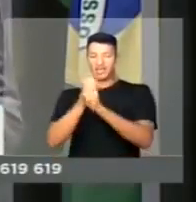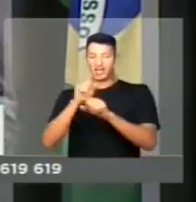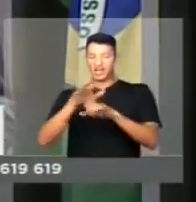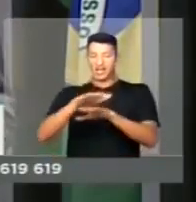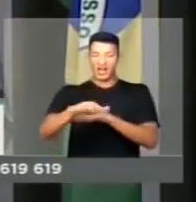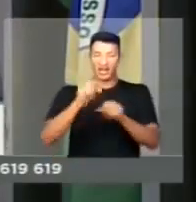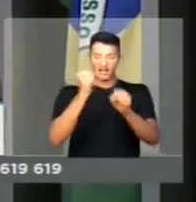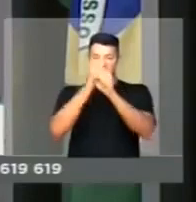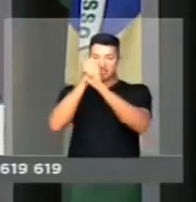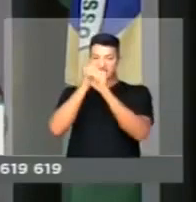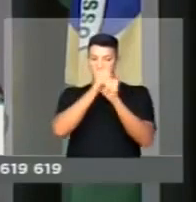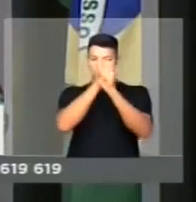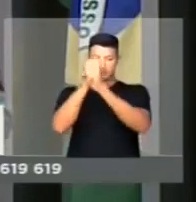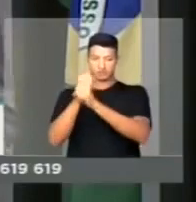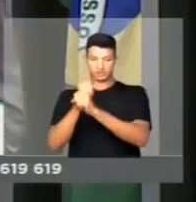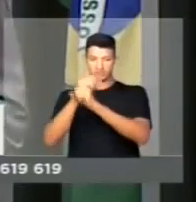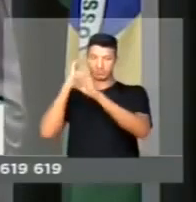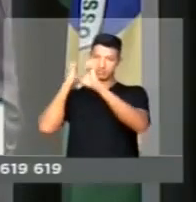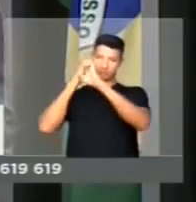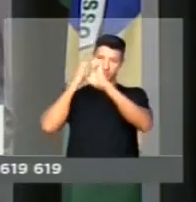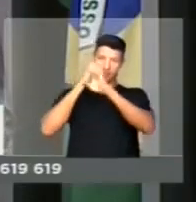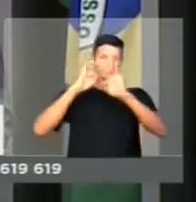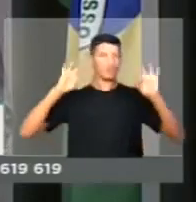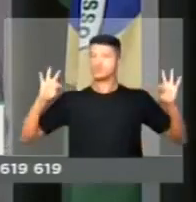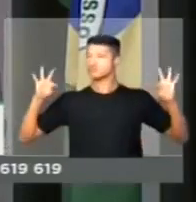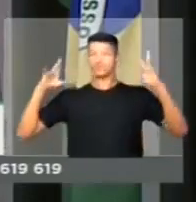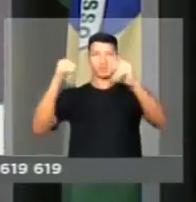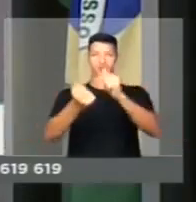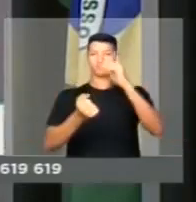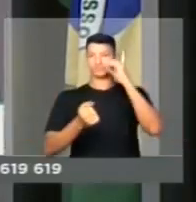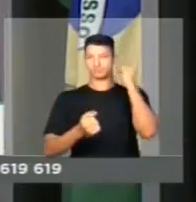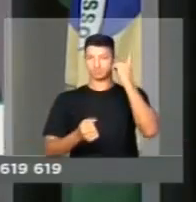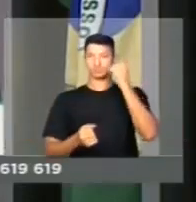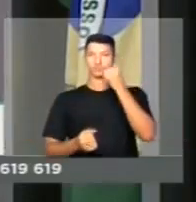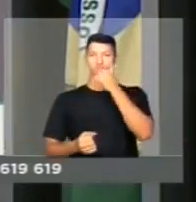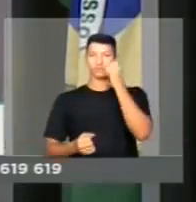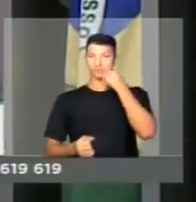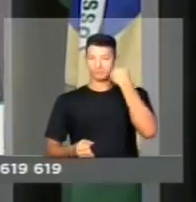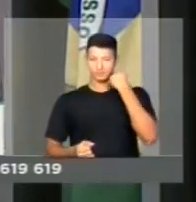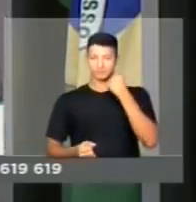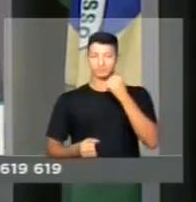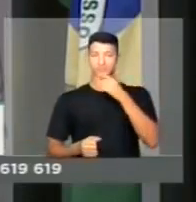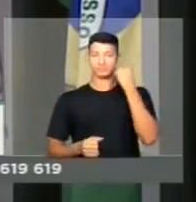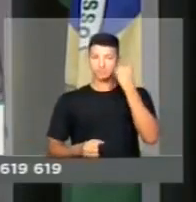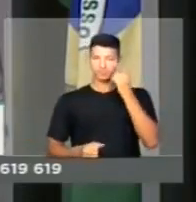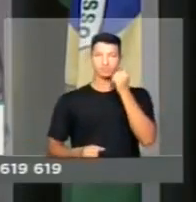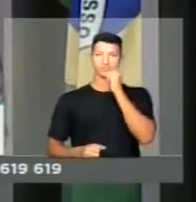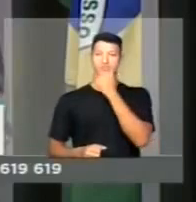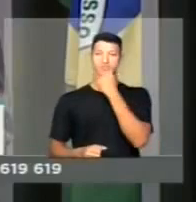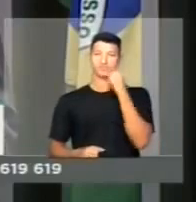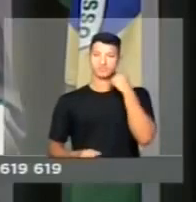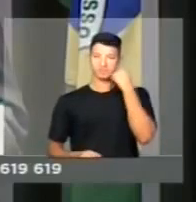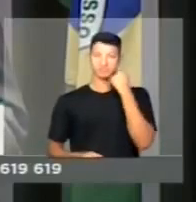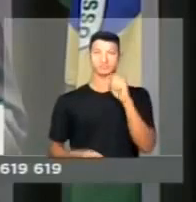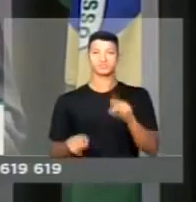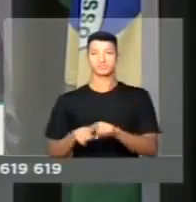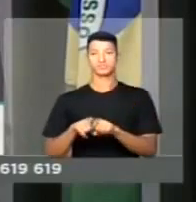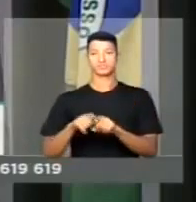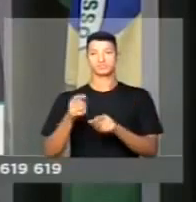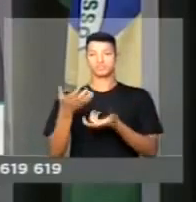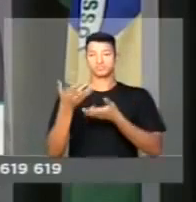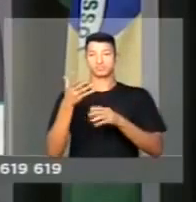reestruturação, de reforma, de reengenharia, todos deputados, senadores, deputadas, senadoras que